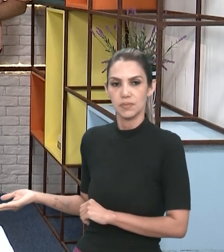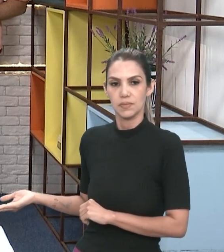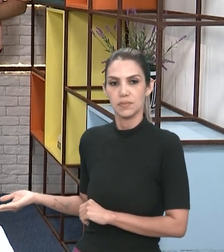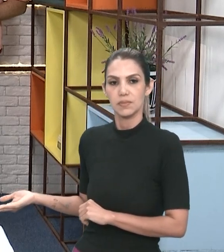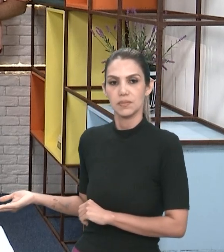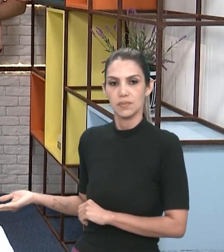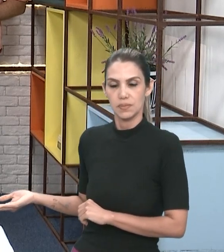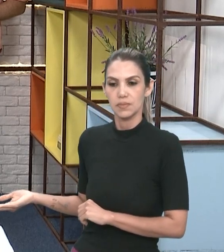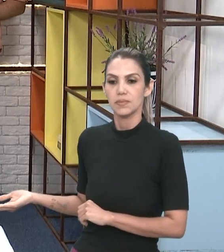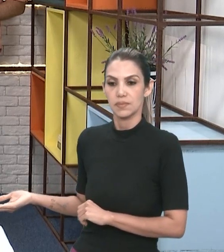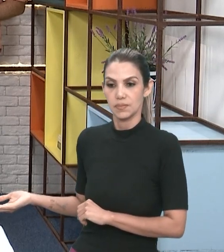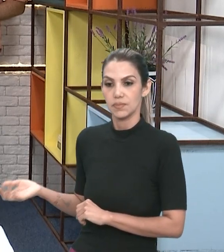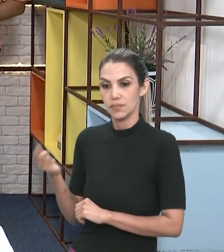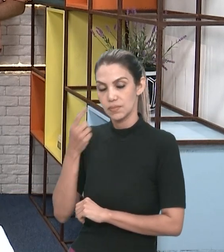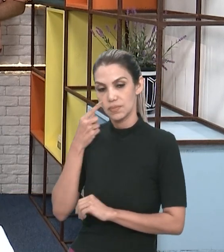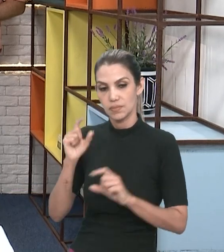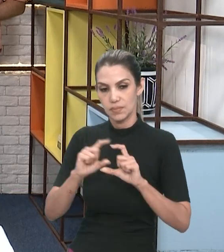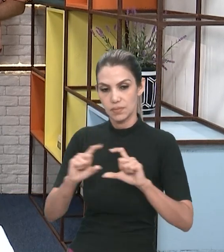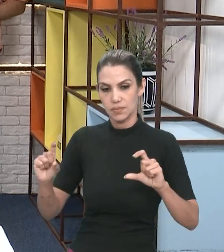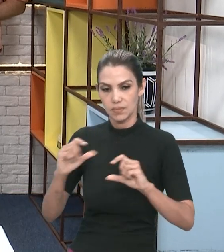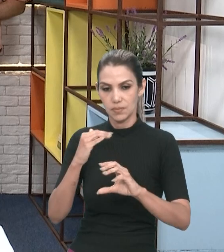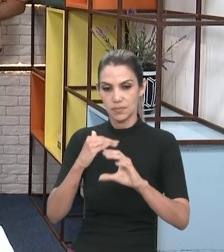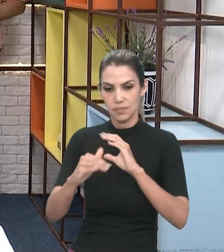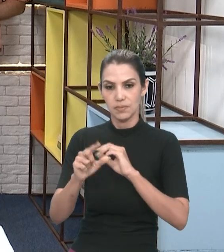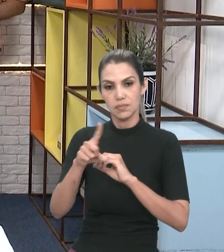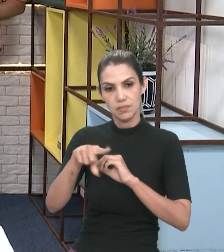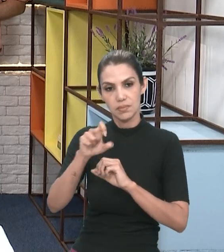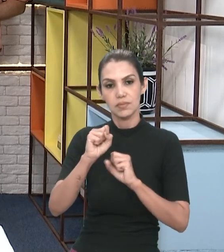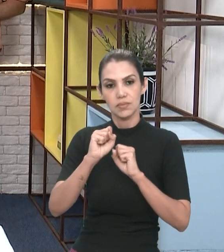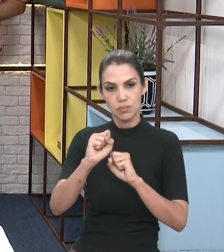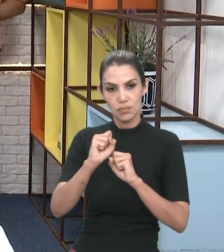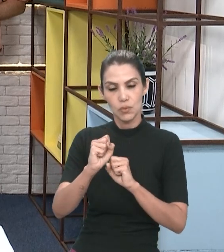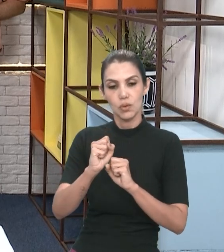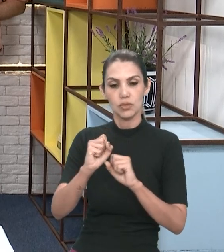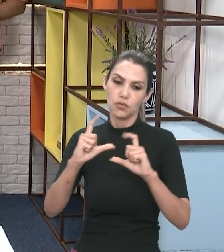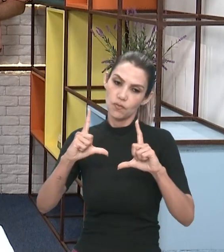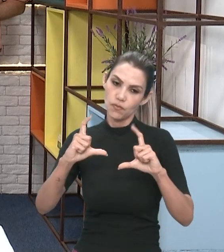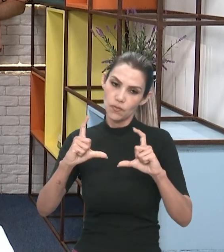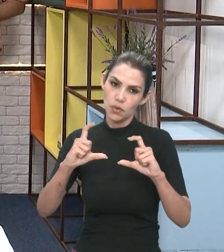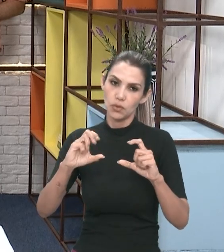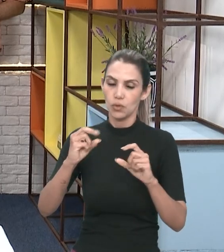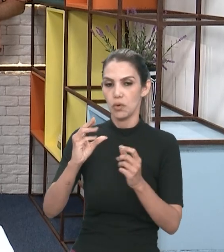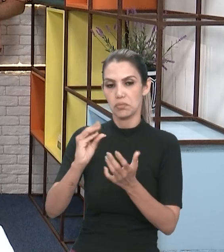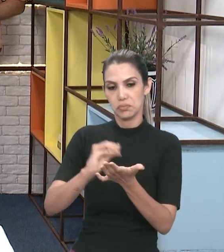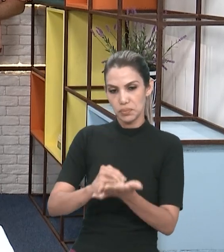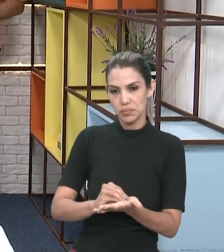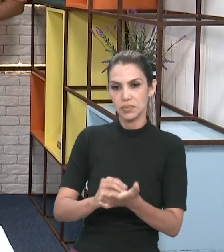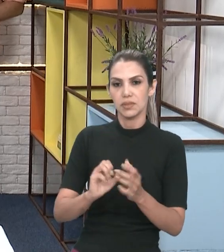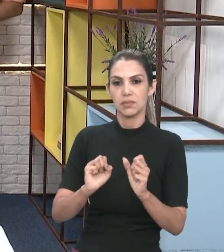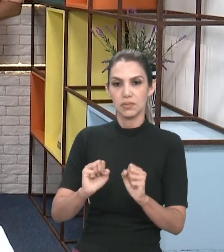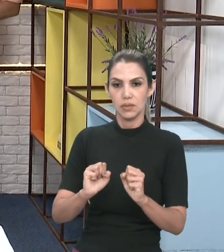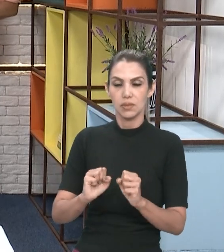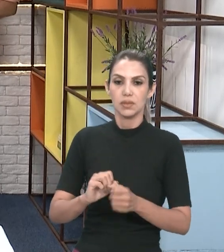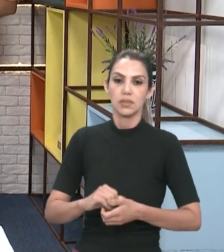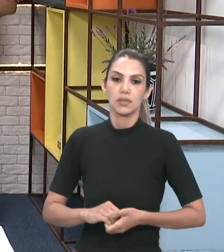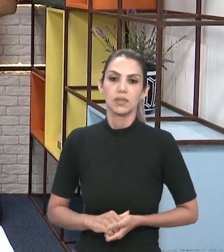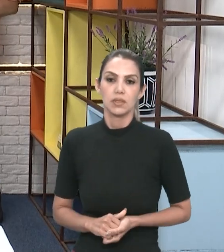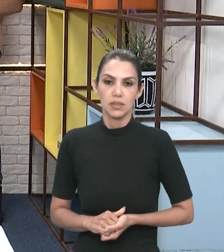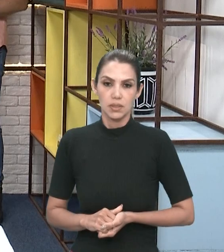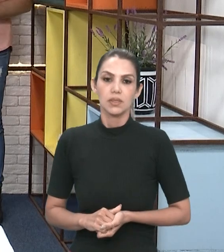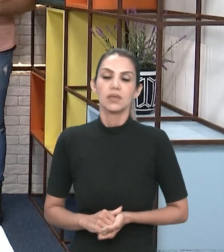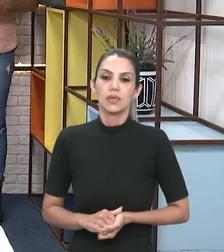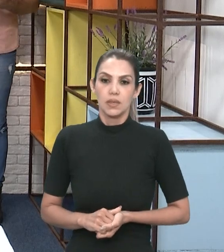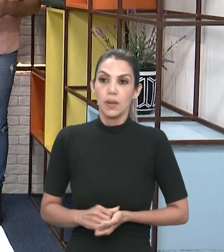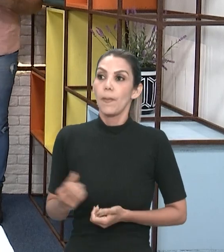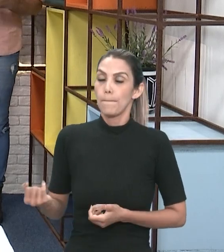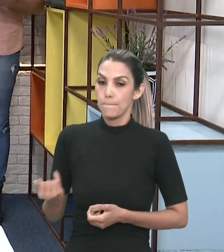desenvolve.dade@ufg.br. Esse e-mail que aparece aí embaixo, você pode tirar uma foto, copiar ele. Assunto sério que precisa realmente